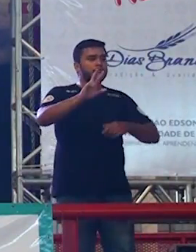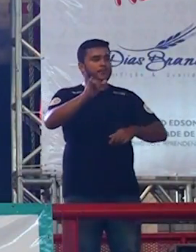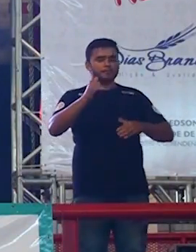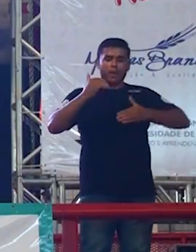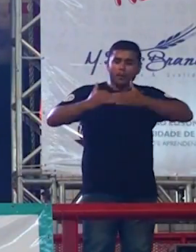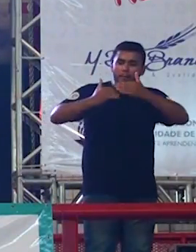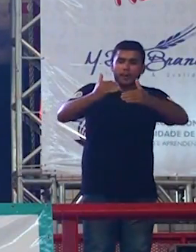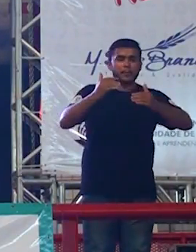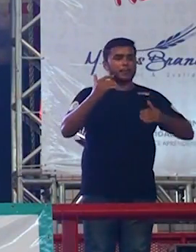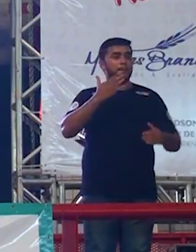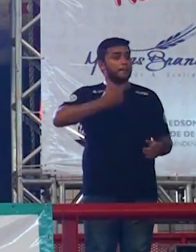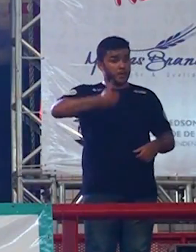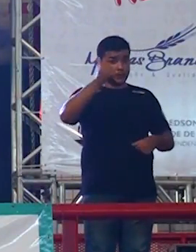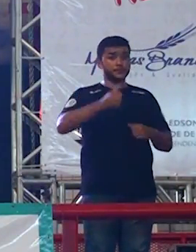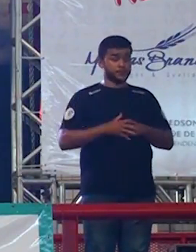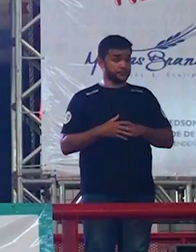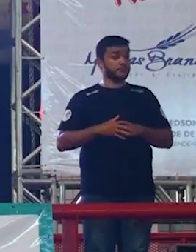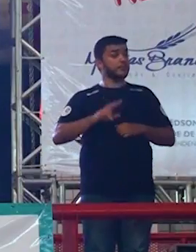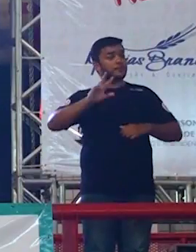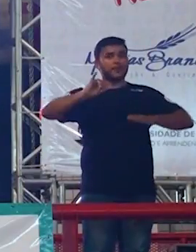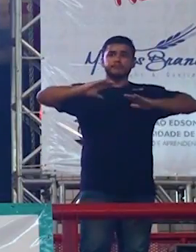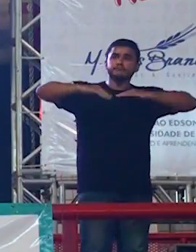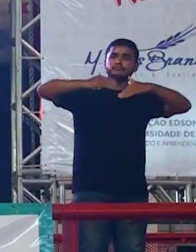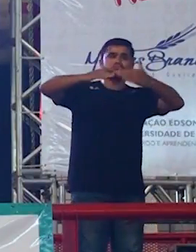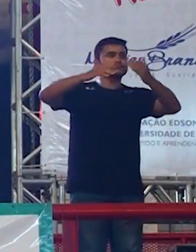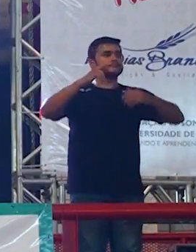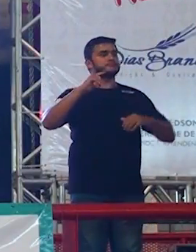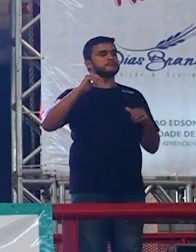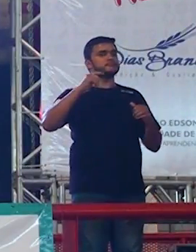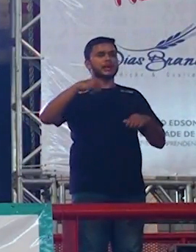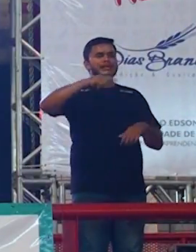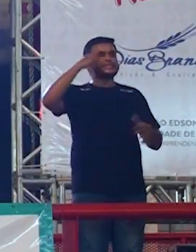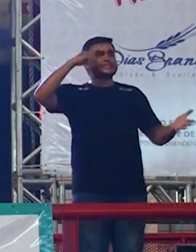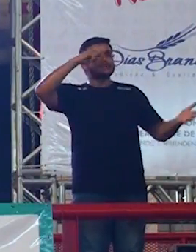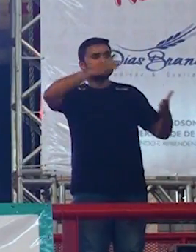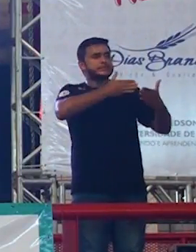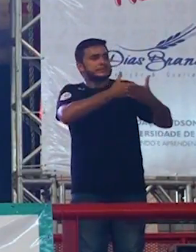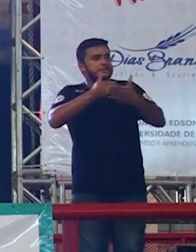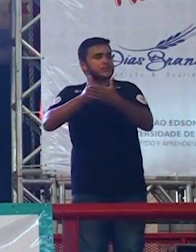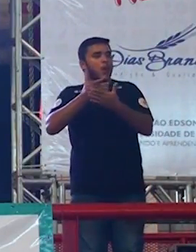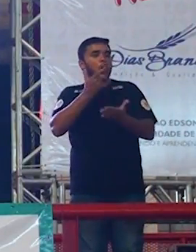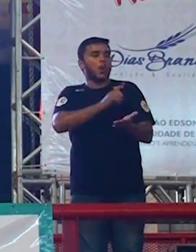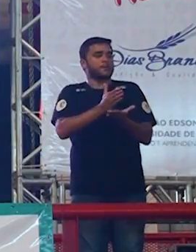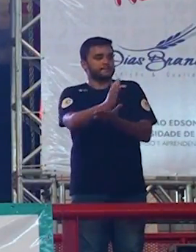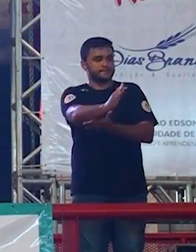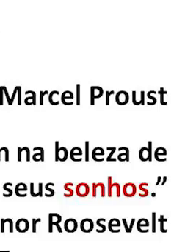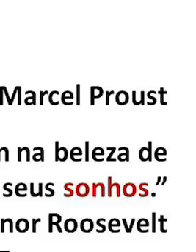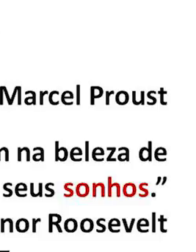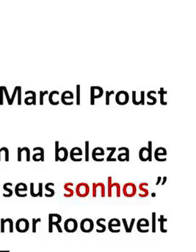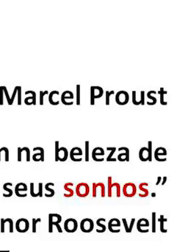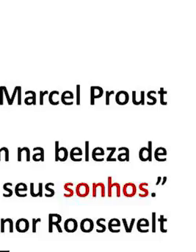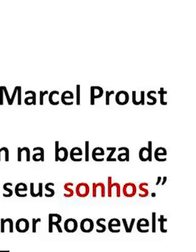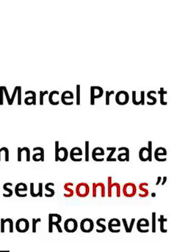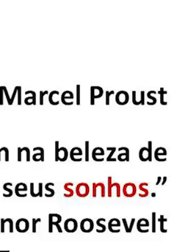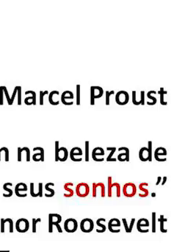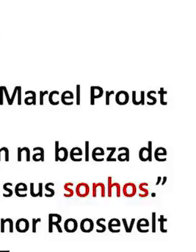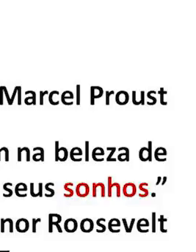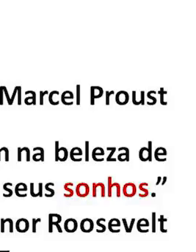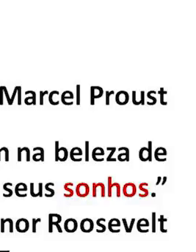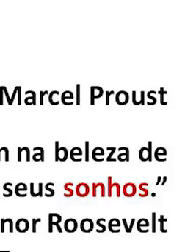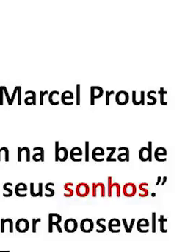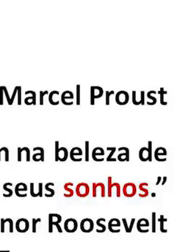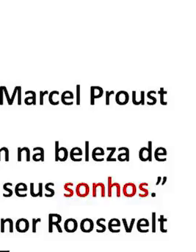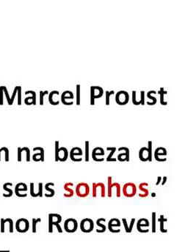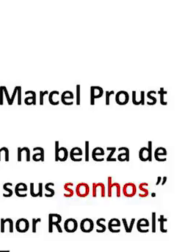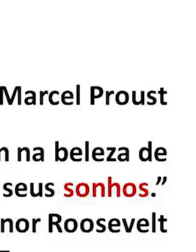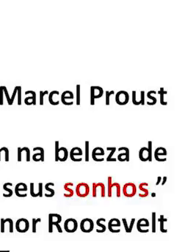ampliando, ok? Vá avançando nos desafios. Olha, mais uma frase, porque você tem que ter sonhos.